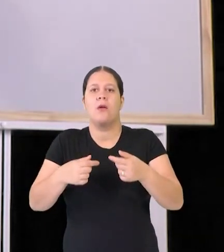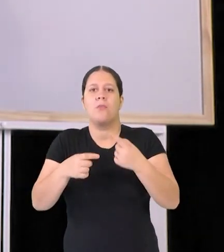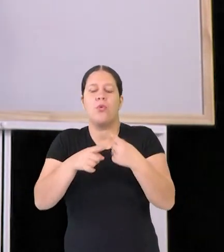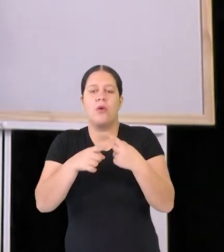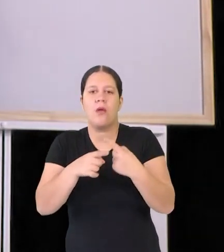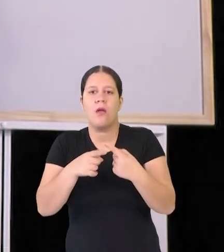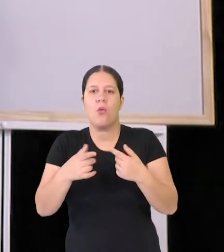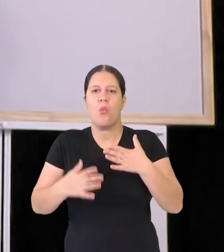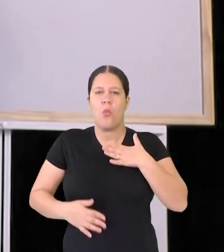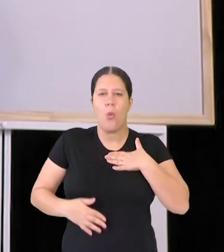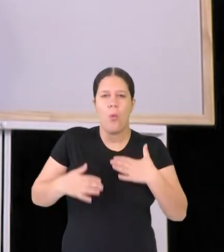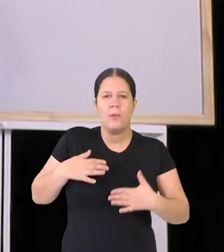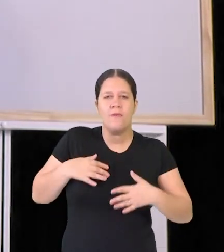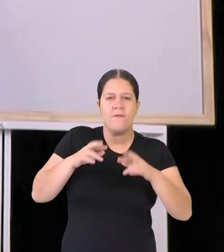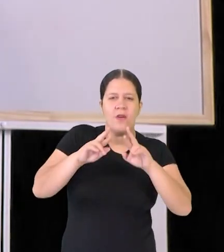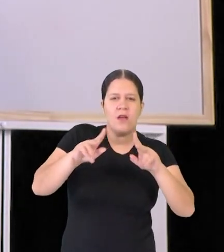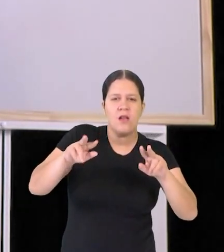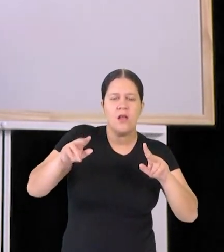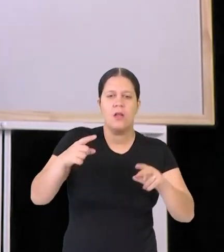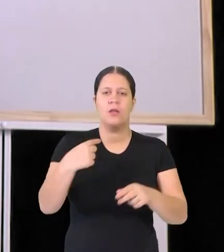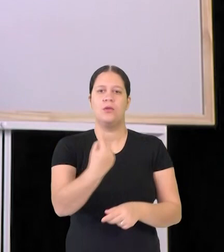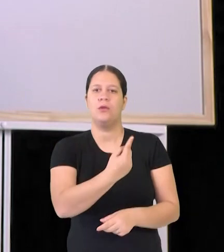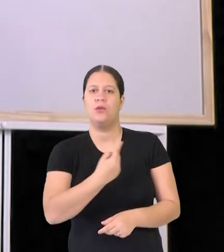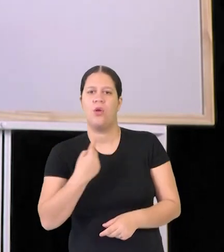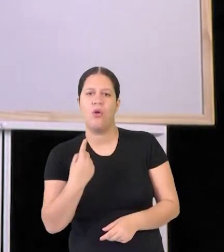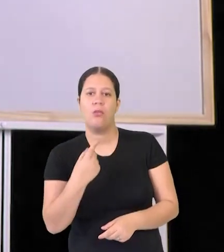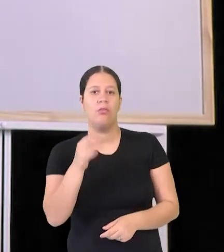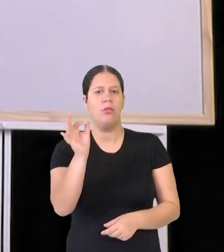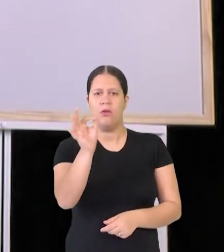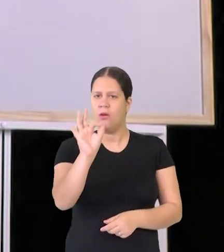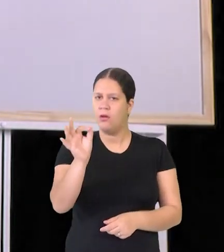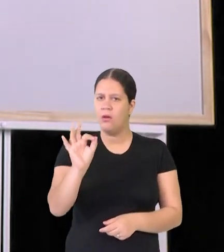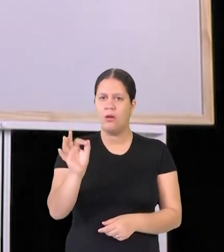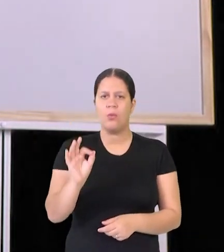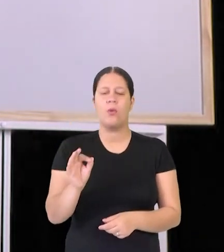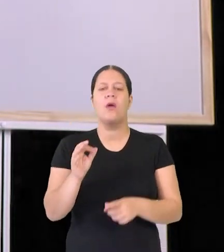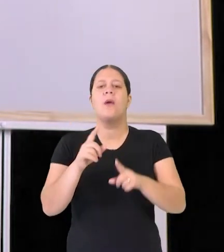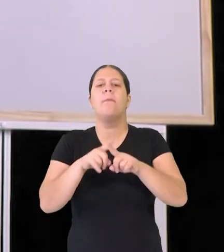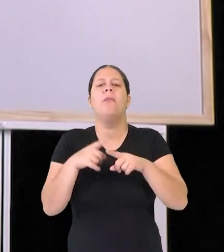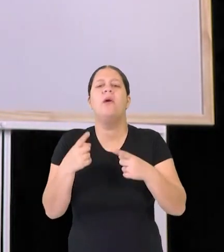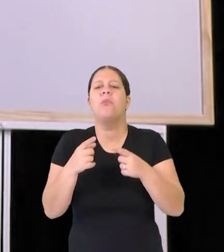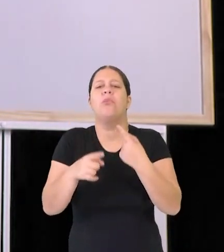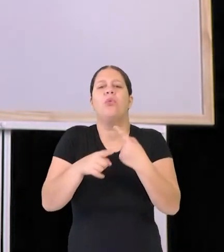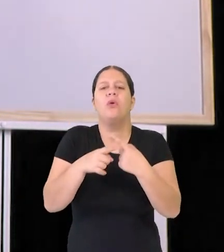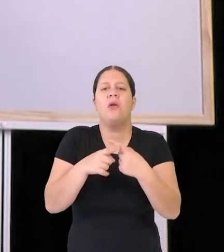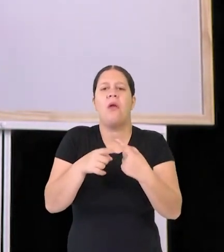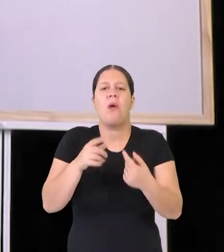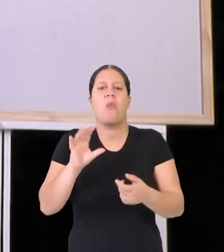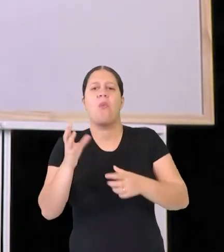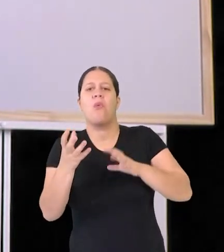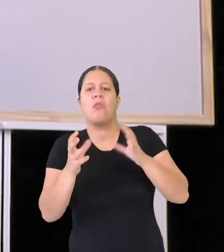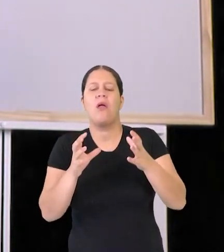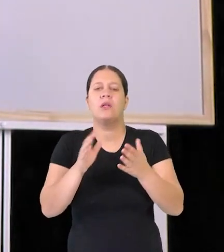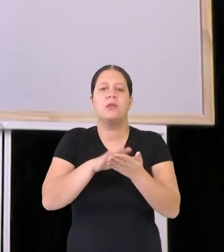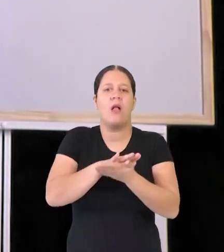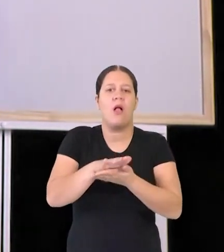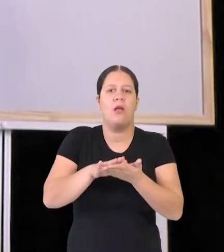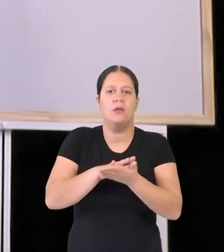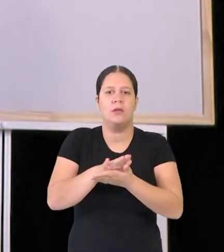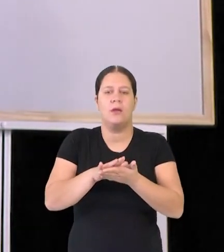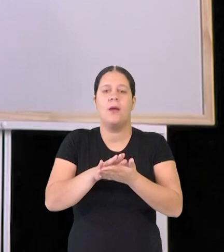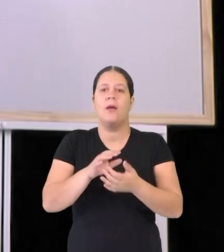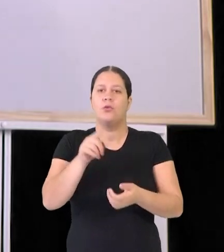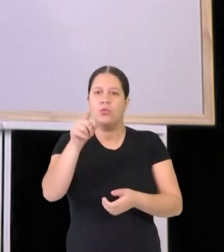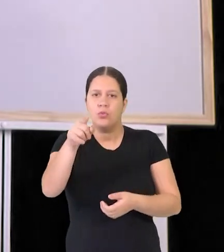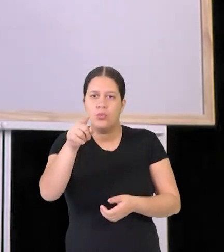superfície diferenciada, por assim dizer? Não mesmo, tu sabe que não. Mas o que é que acontece? Pega essa mesma pessoa e pede